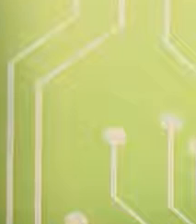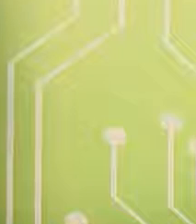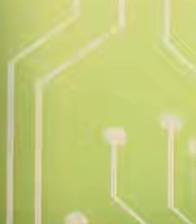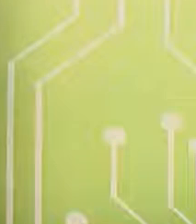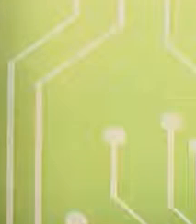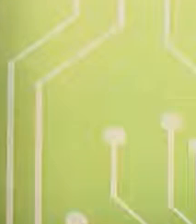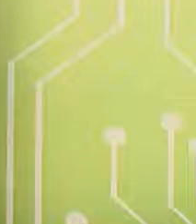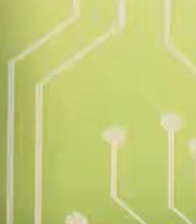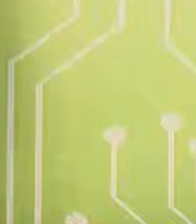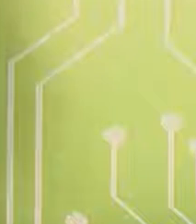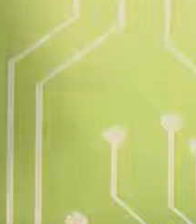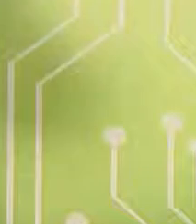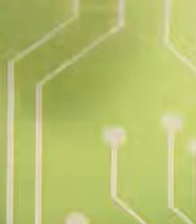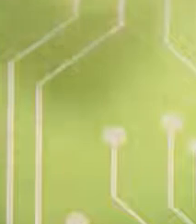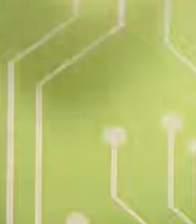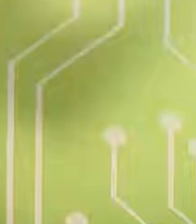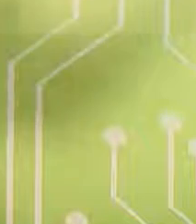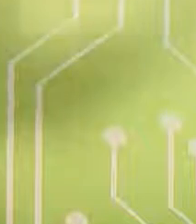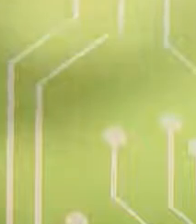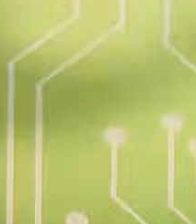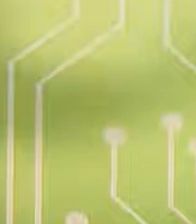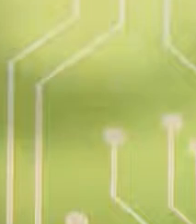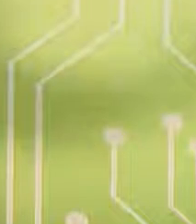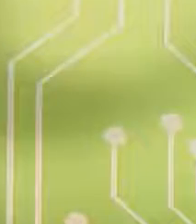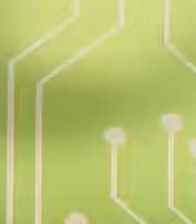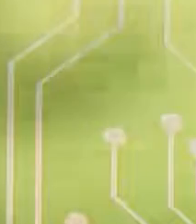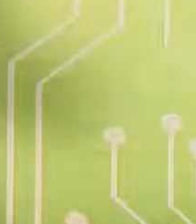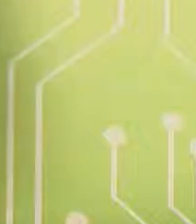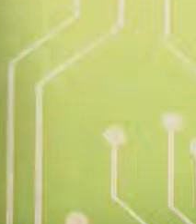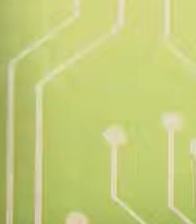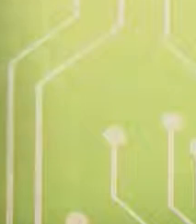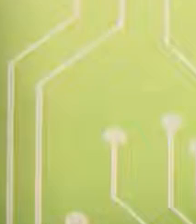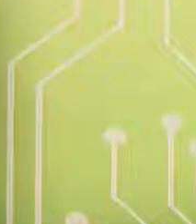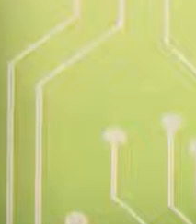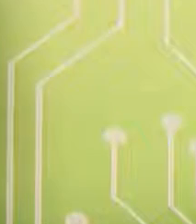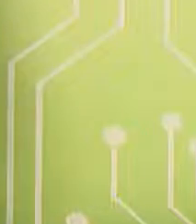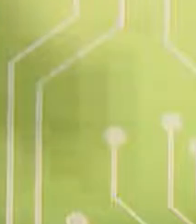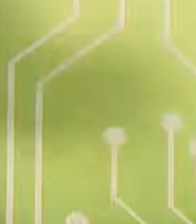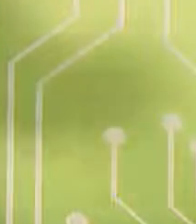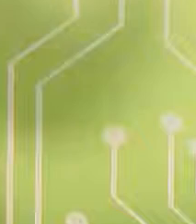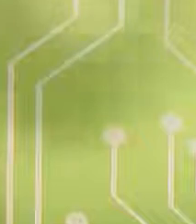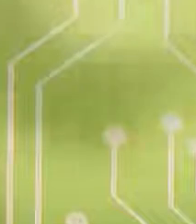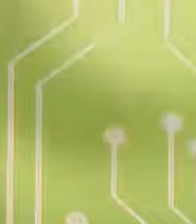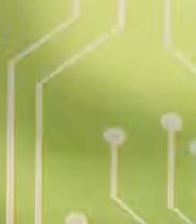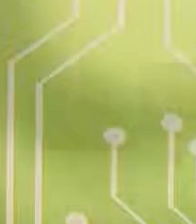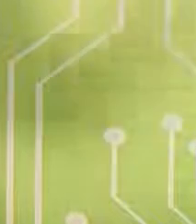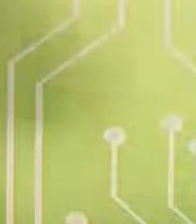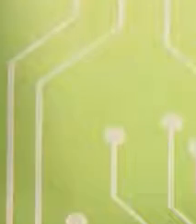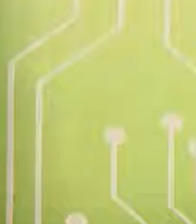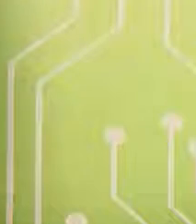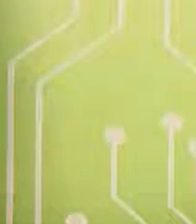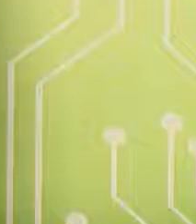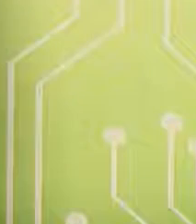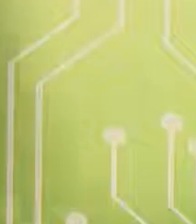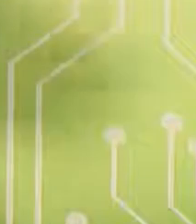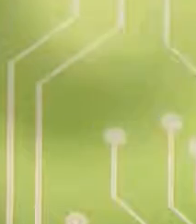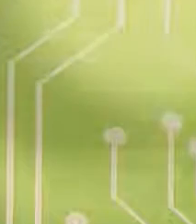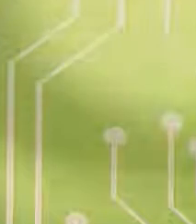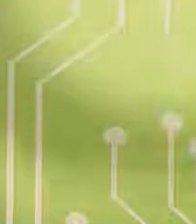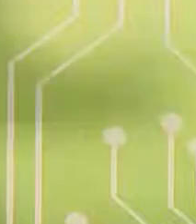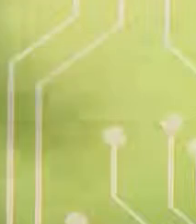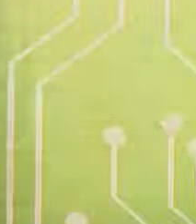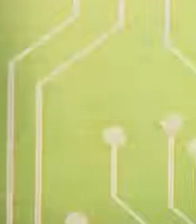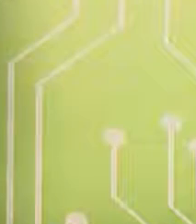agilidade para fazer serviços que antes nós demorávamos muito mais, nós também utilizamos para